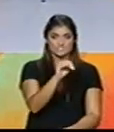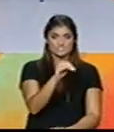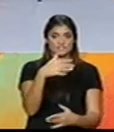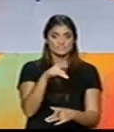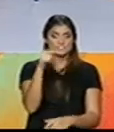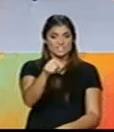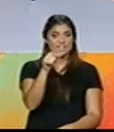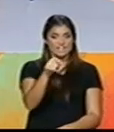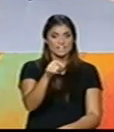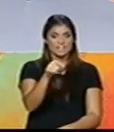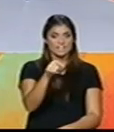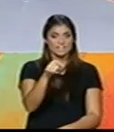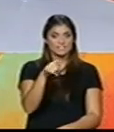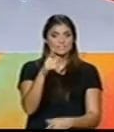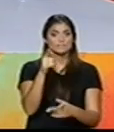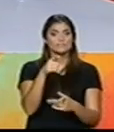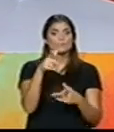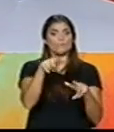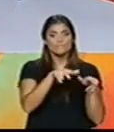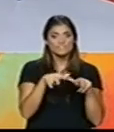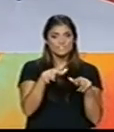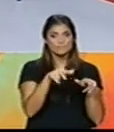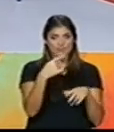ouvir. Mas tem aqui uma mensagem, vamos Glória ouvir. Pires.